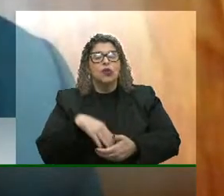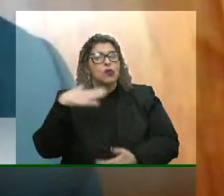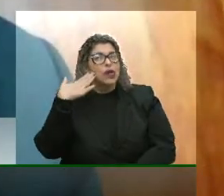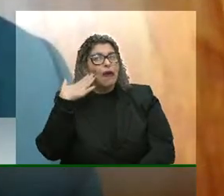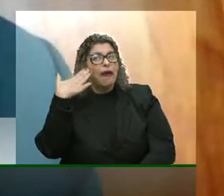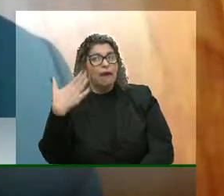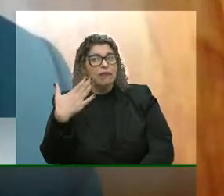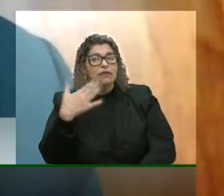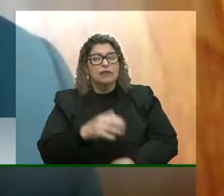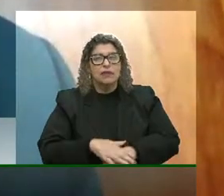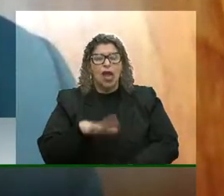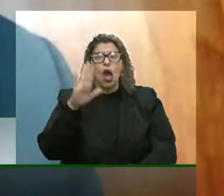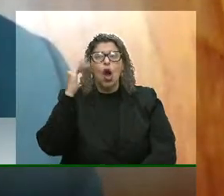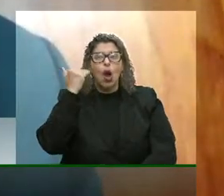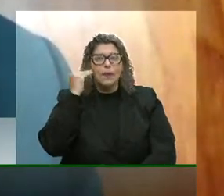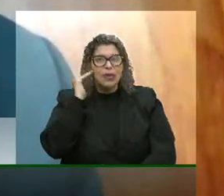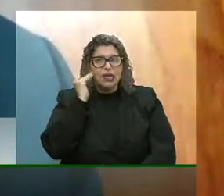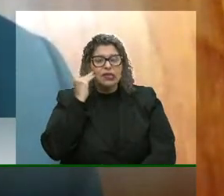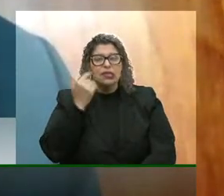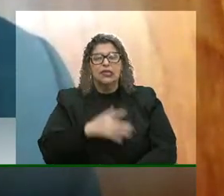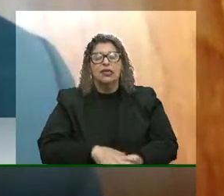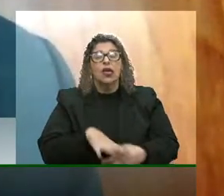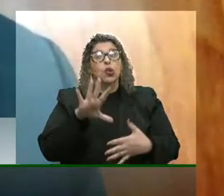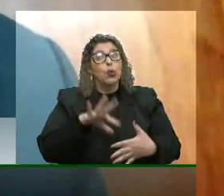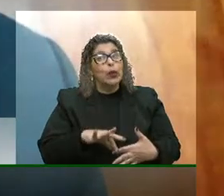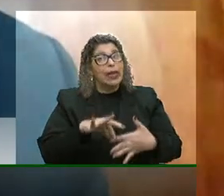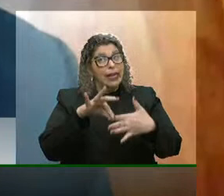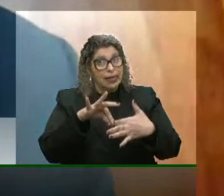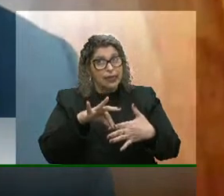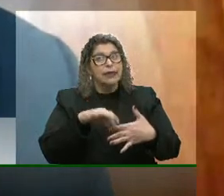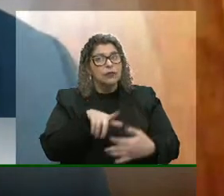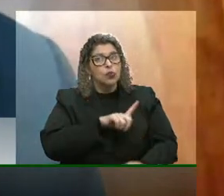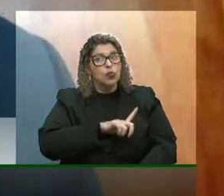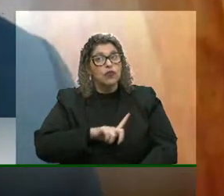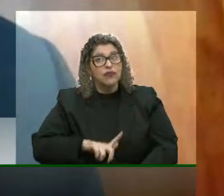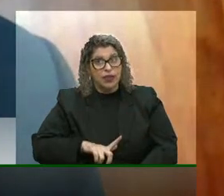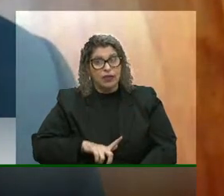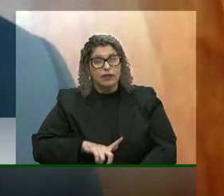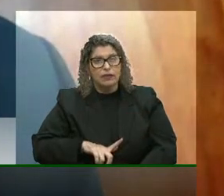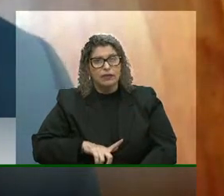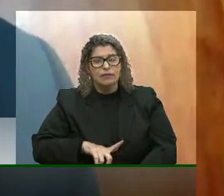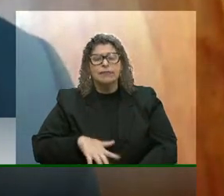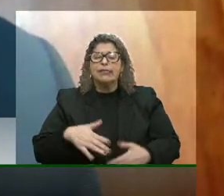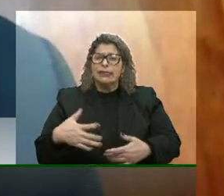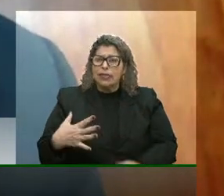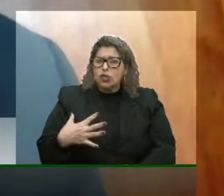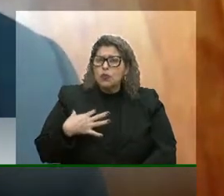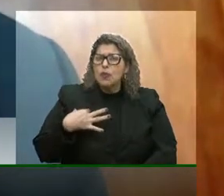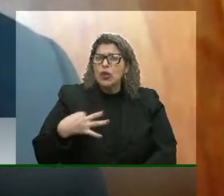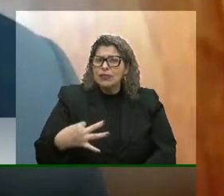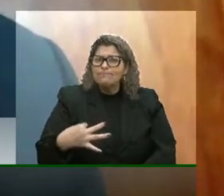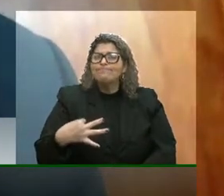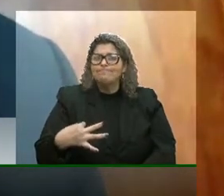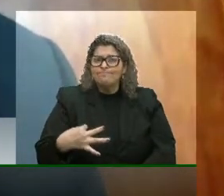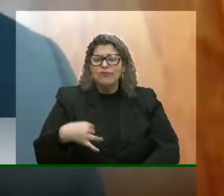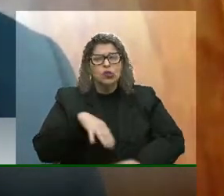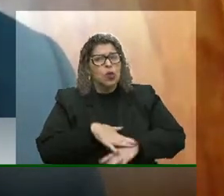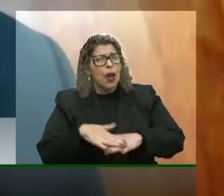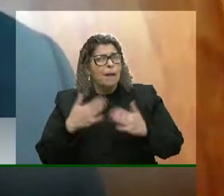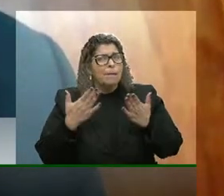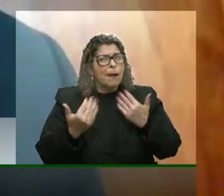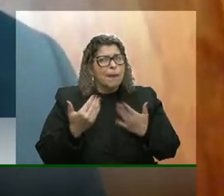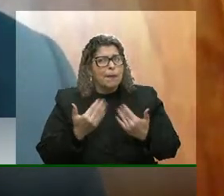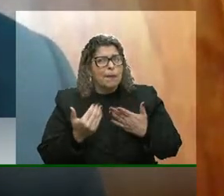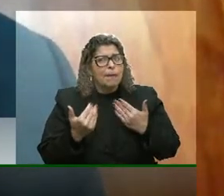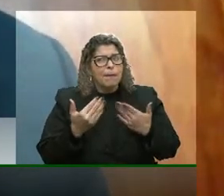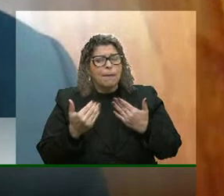agradecer aí a compreensão do líder Frederico, que é um homem de uma disposição larga de conversa. E eu acho que o líder tem que ter